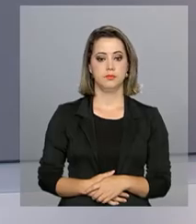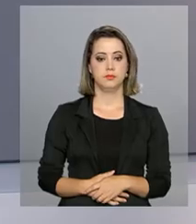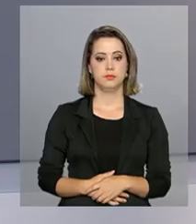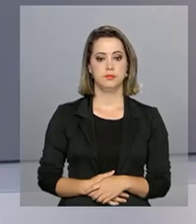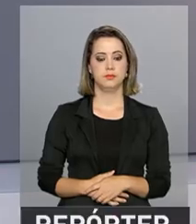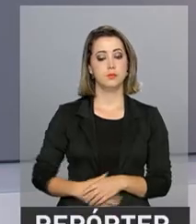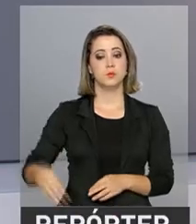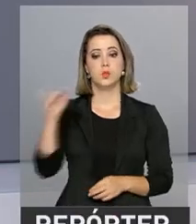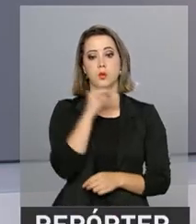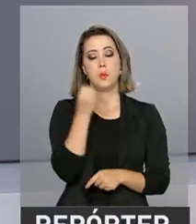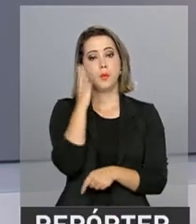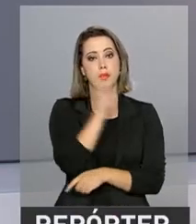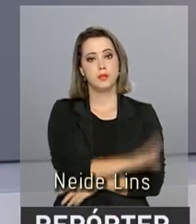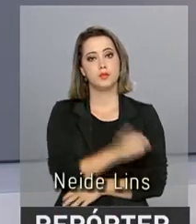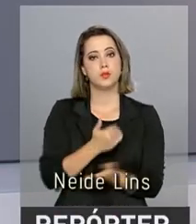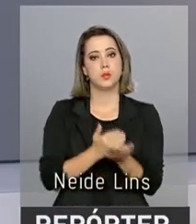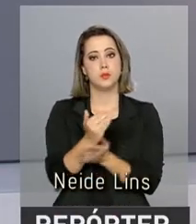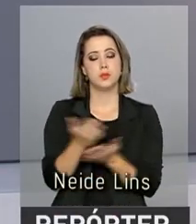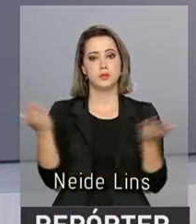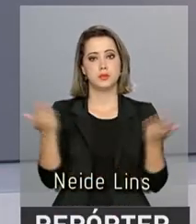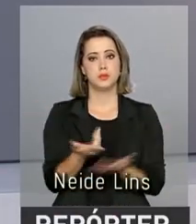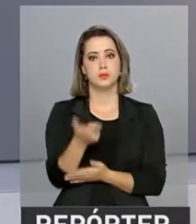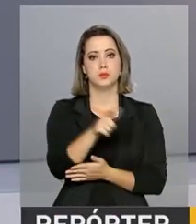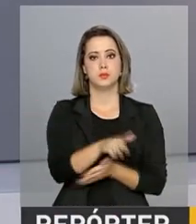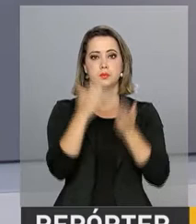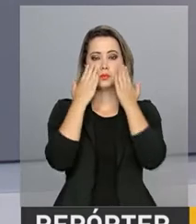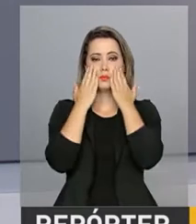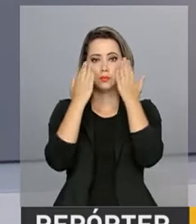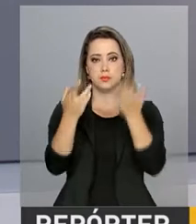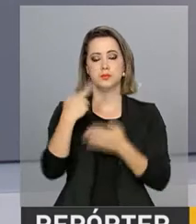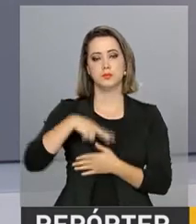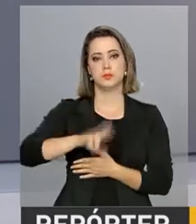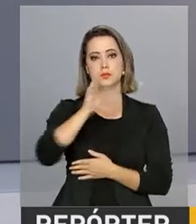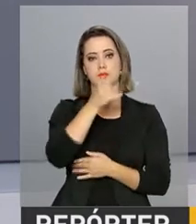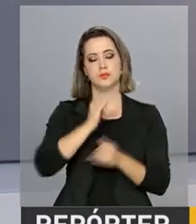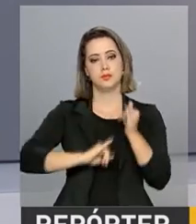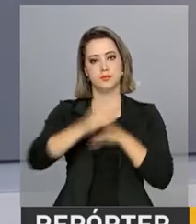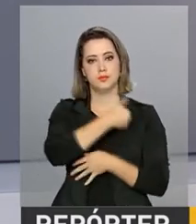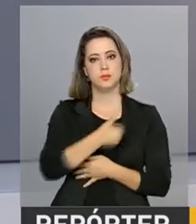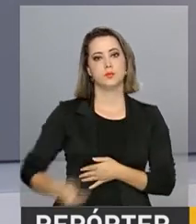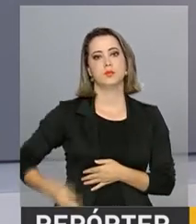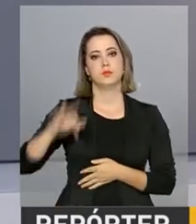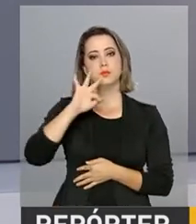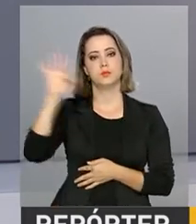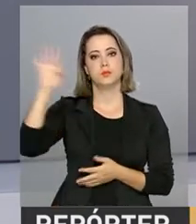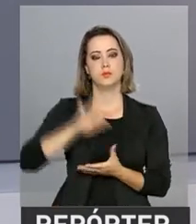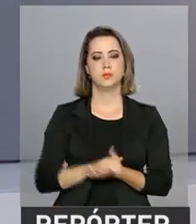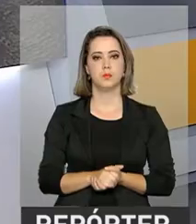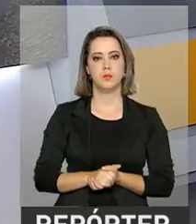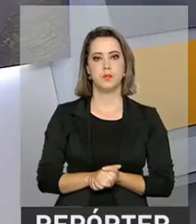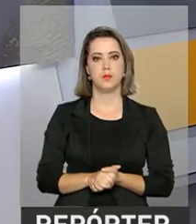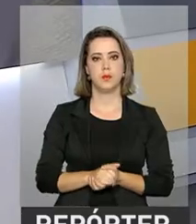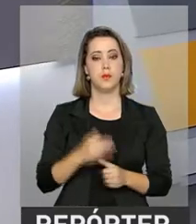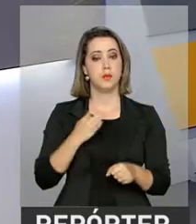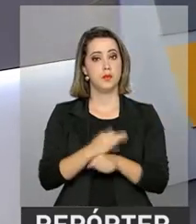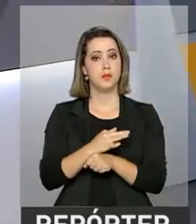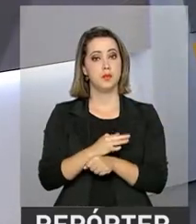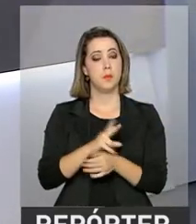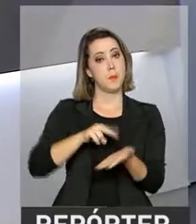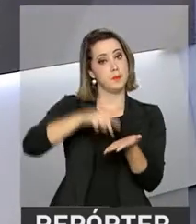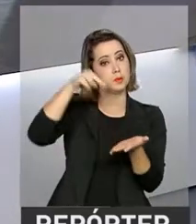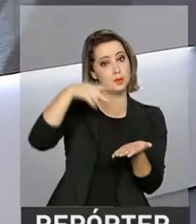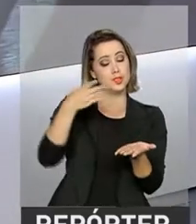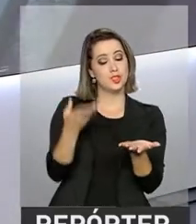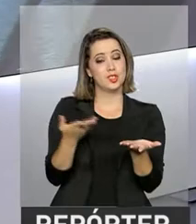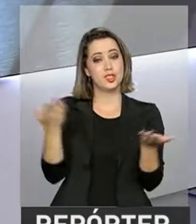olá boa tarde começa agora mais uma edição do repórter nbr com as notícias do governo federal o feriado de páscoa